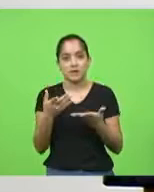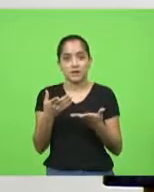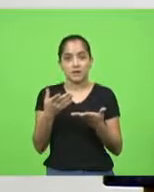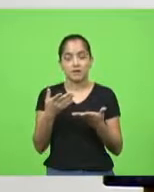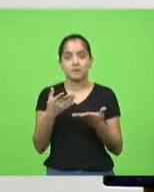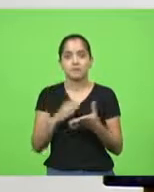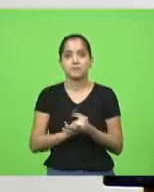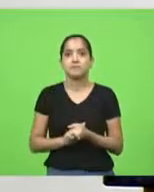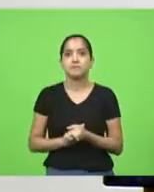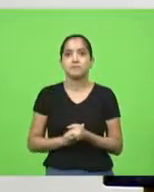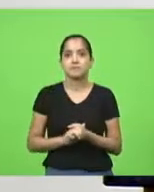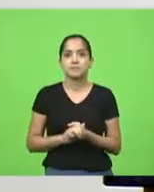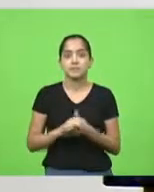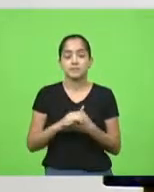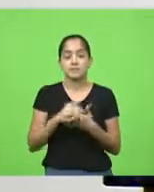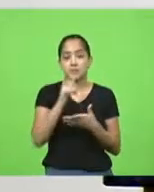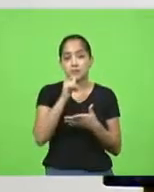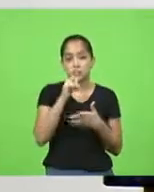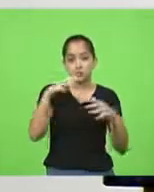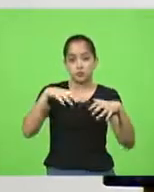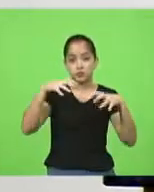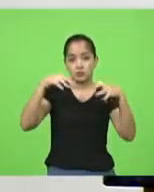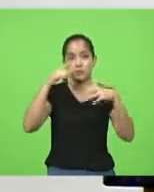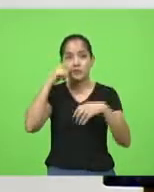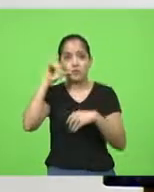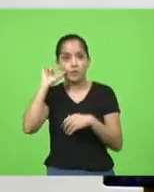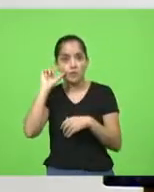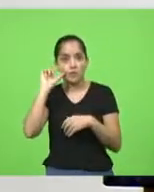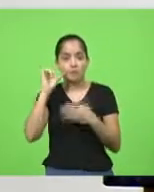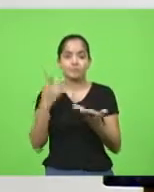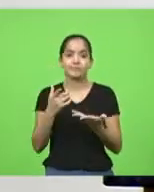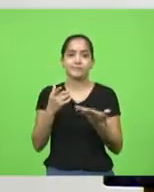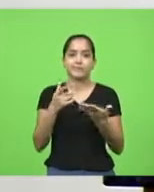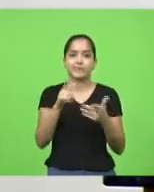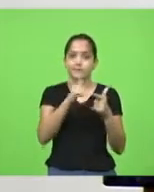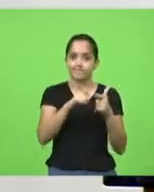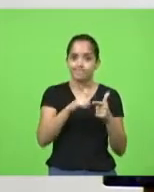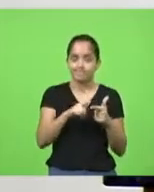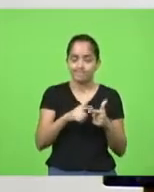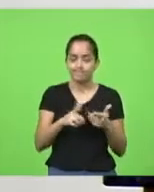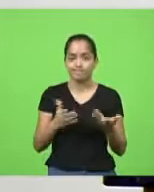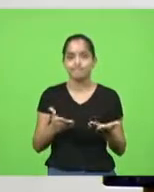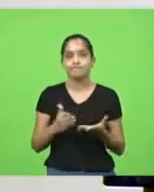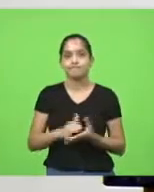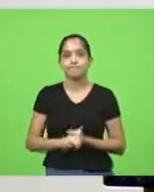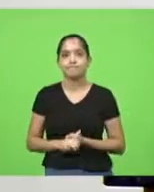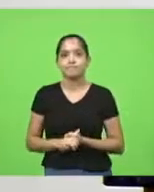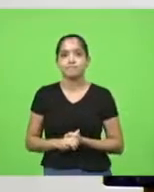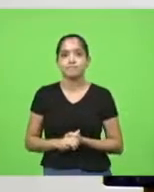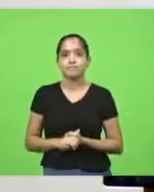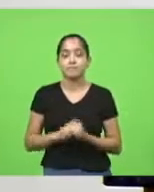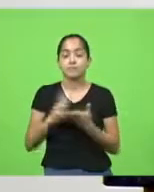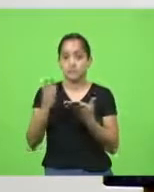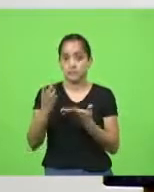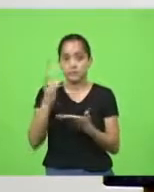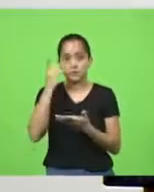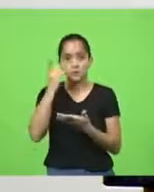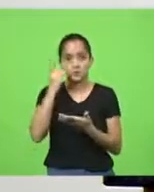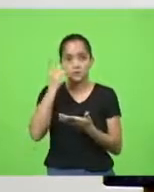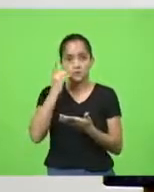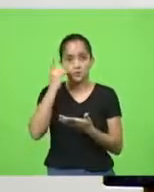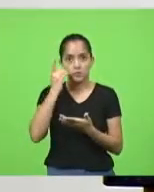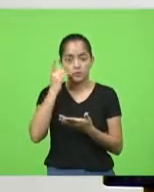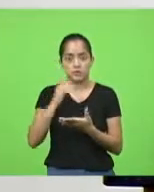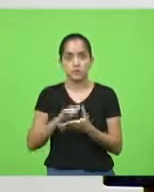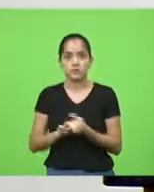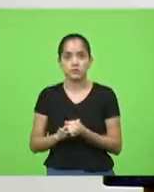suportar essa chuva e daí fica um pouco prejudicado. É bom que o deputado Nelson, aliás,